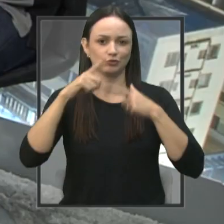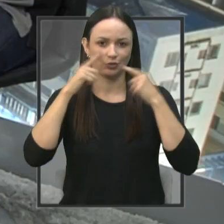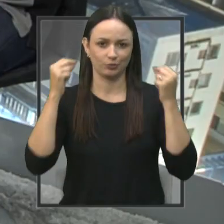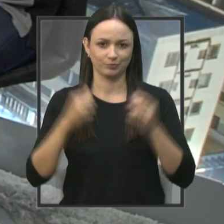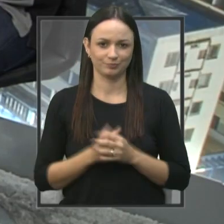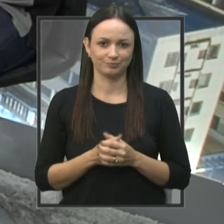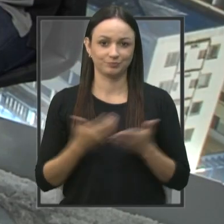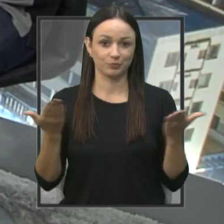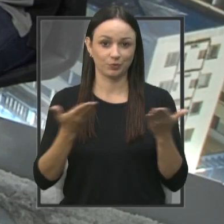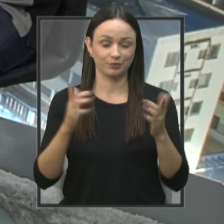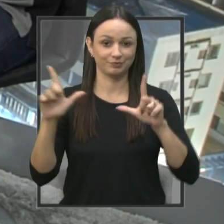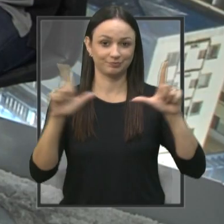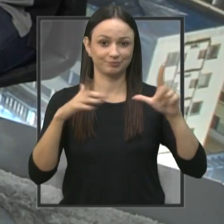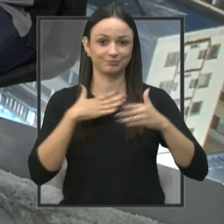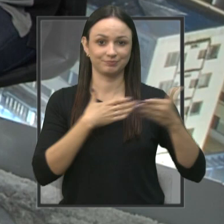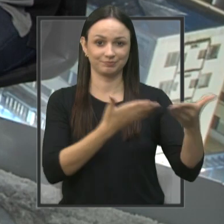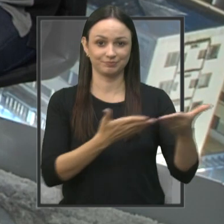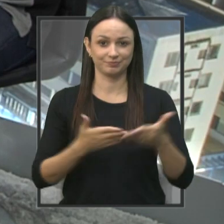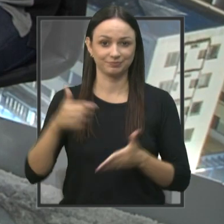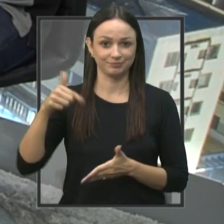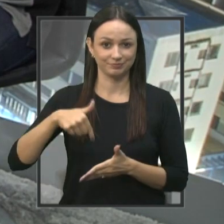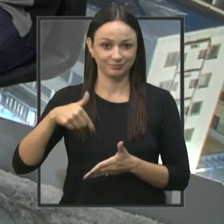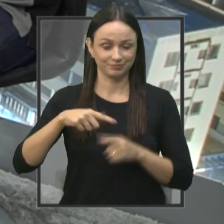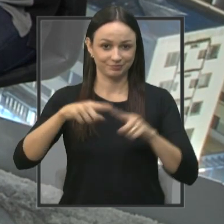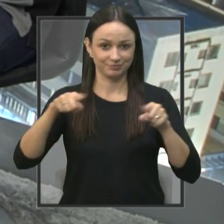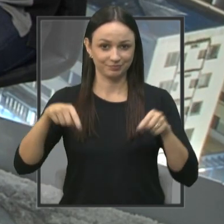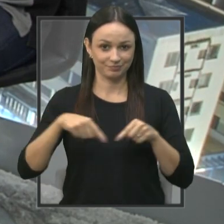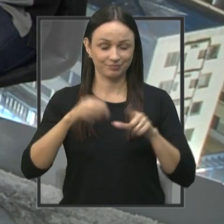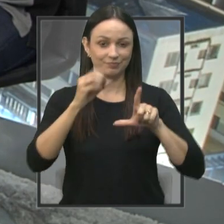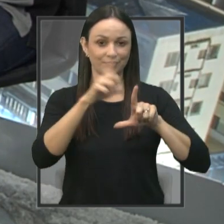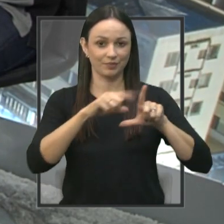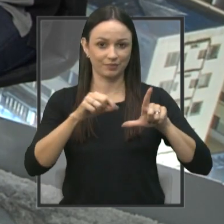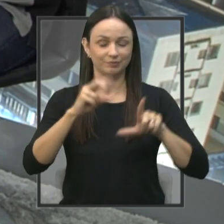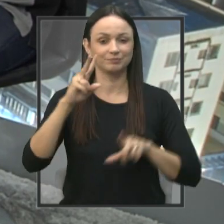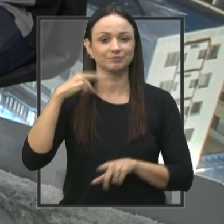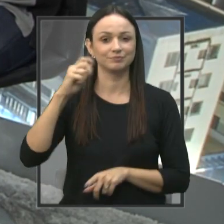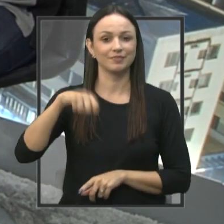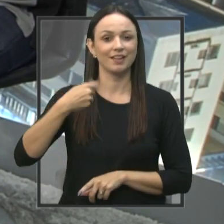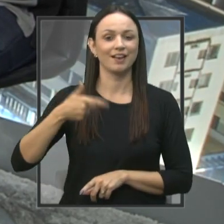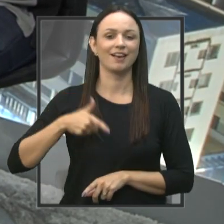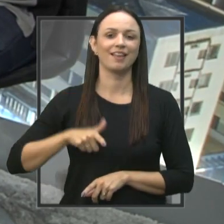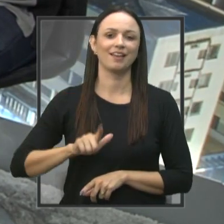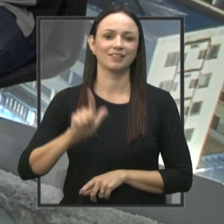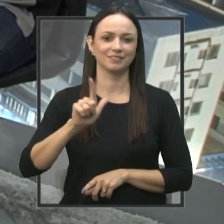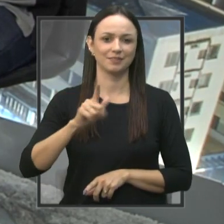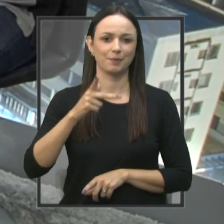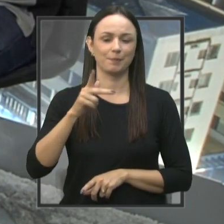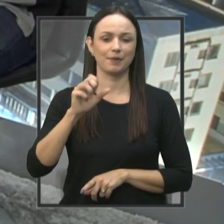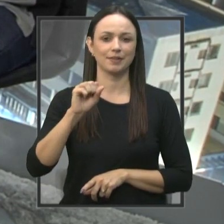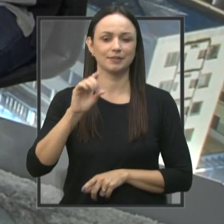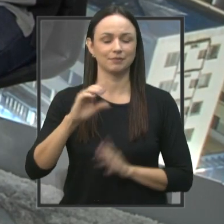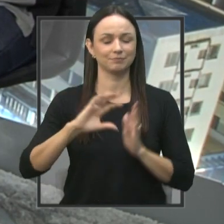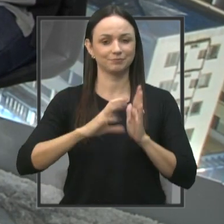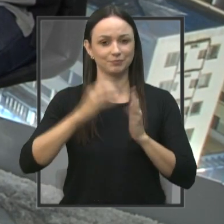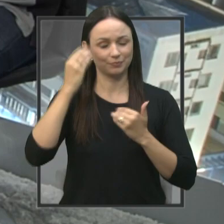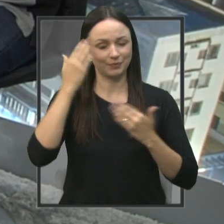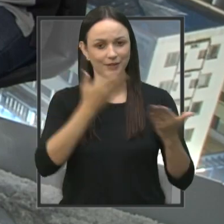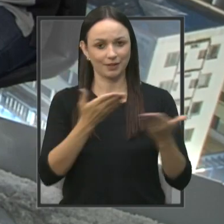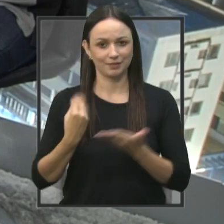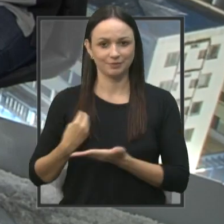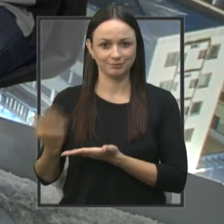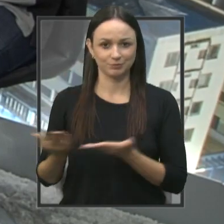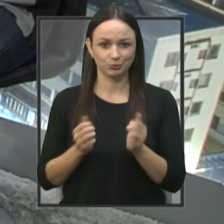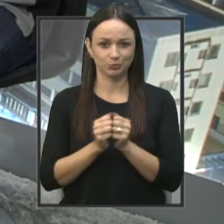jauense. E nesta edição eu tenho o prazer em receber aqui no estúdio da TV Câmara o vereador Leandro Passos, do PSD. Vereador, muito obrigado pela